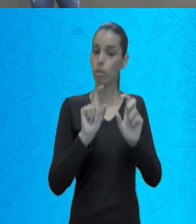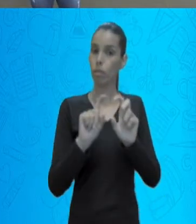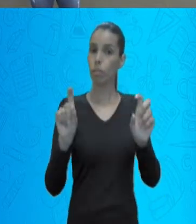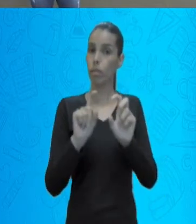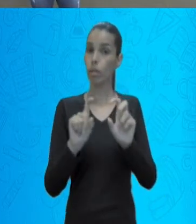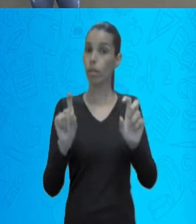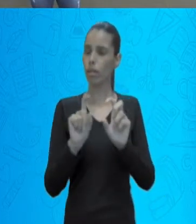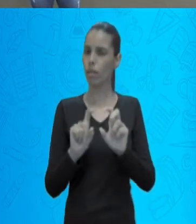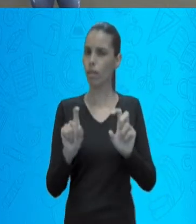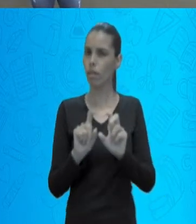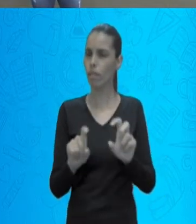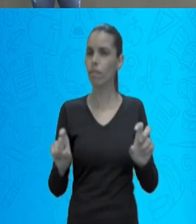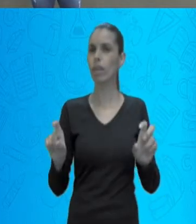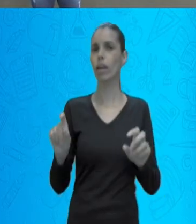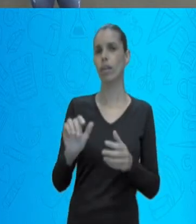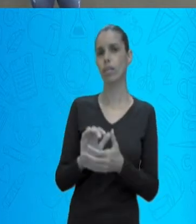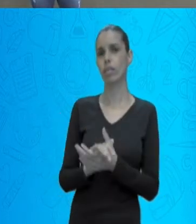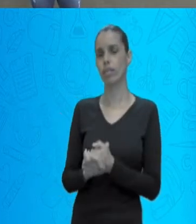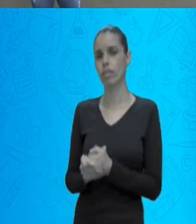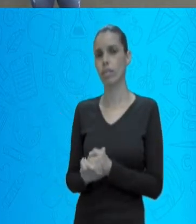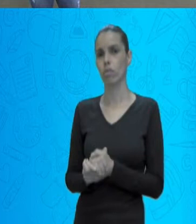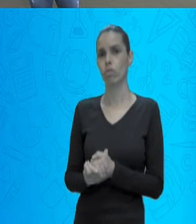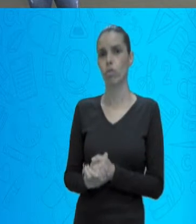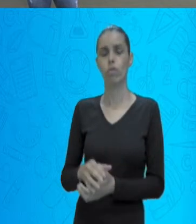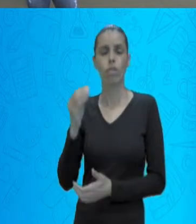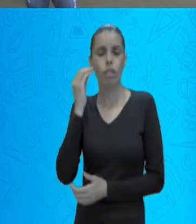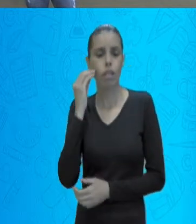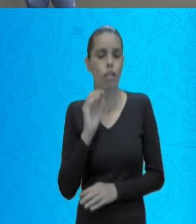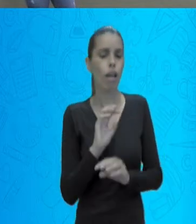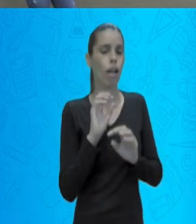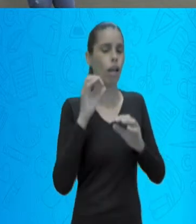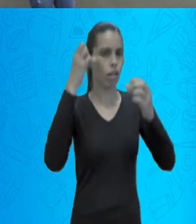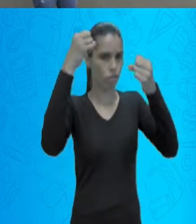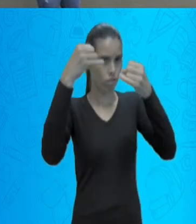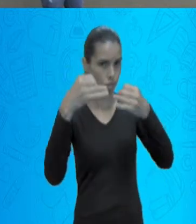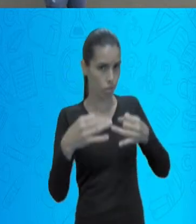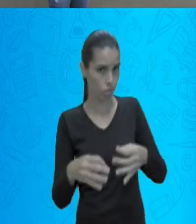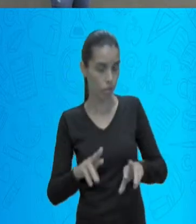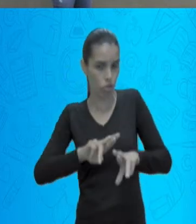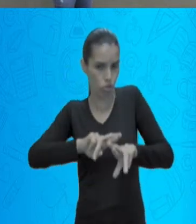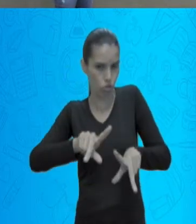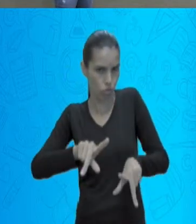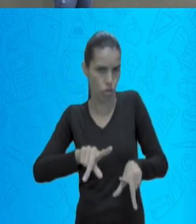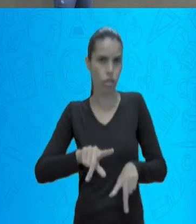vão tentar entender a diferença dos significados, tá bom?